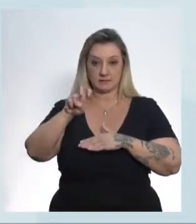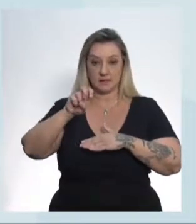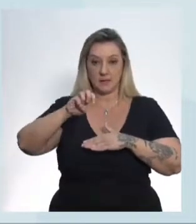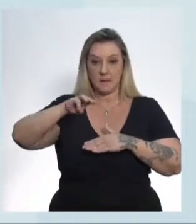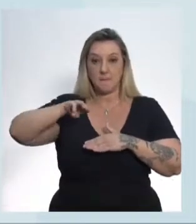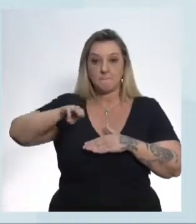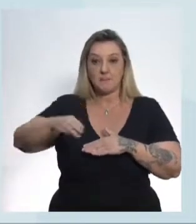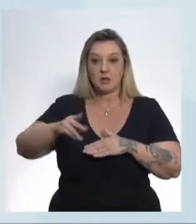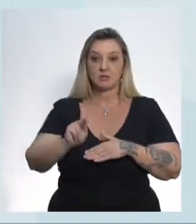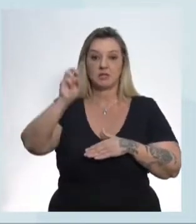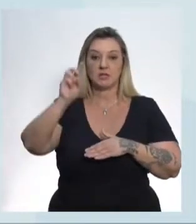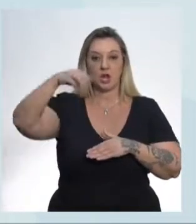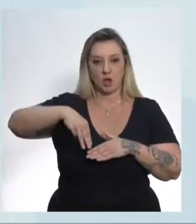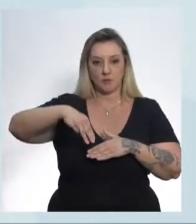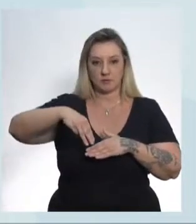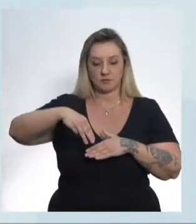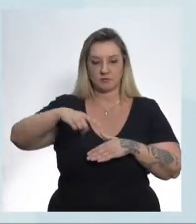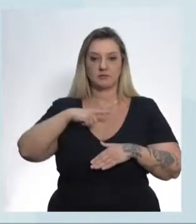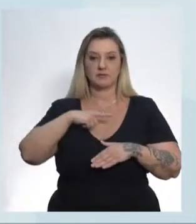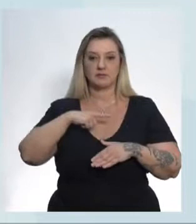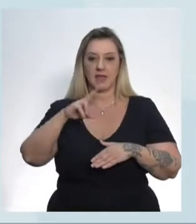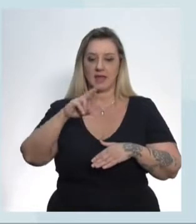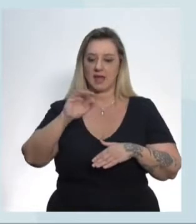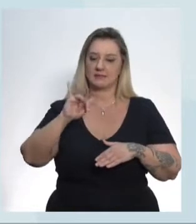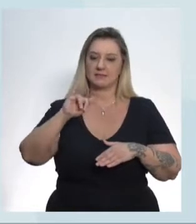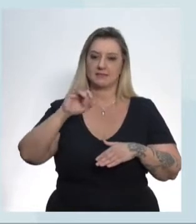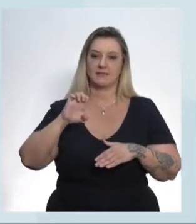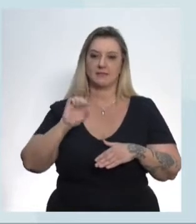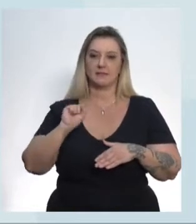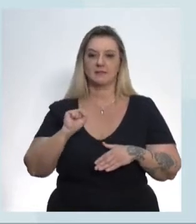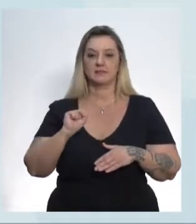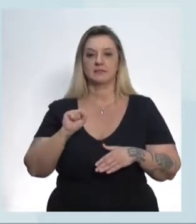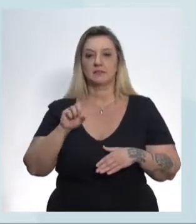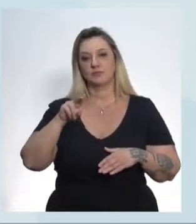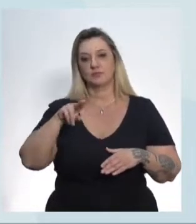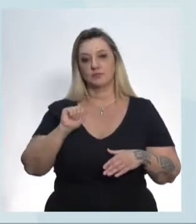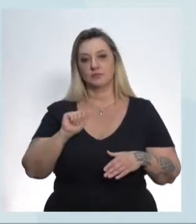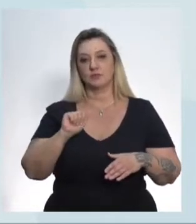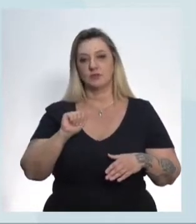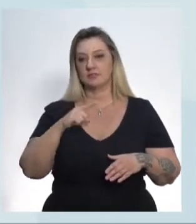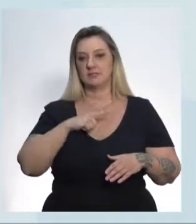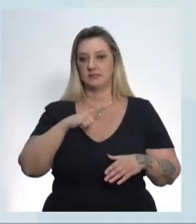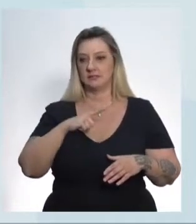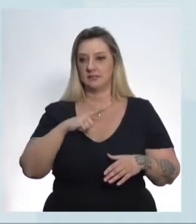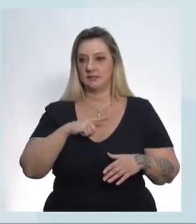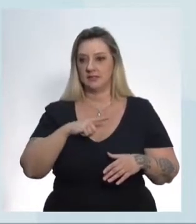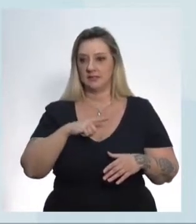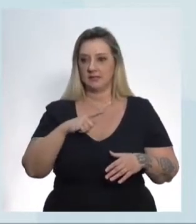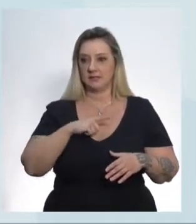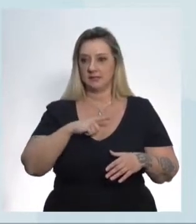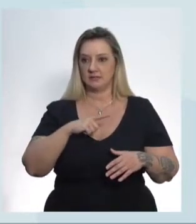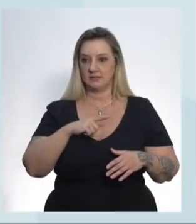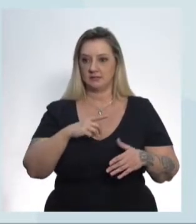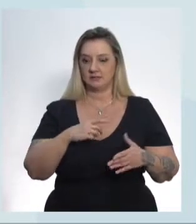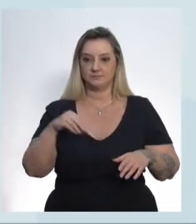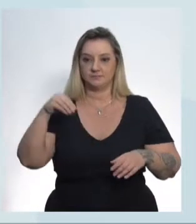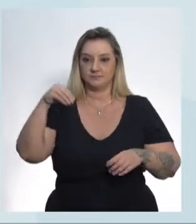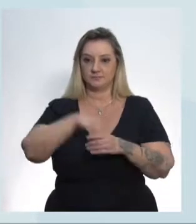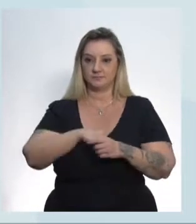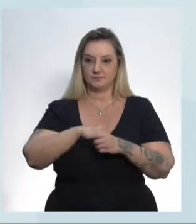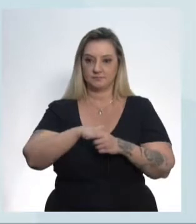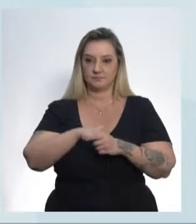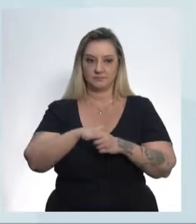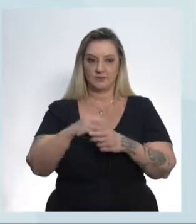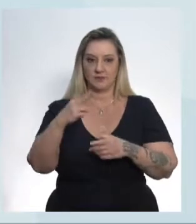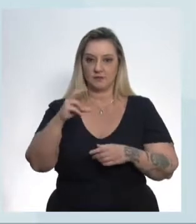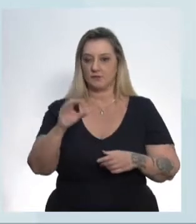que inclui ecossistemas como recifes de corais, dunas, manguezais, lagoas, estuários e pântanos. E abriga mais de 20%